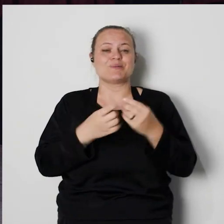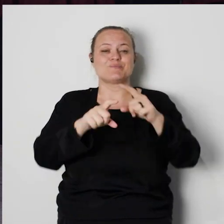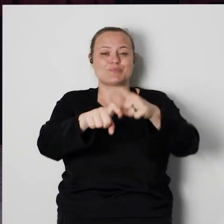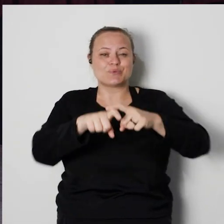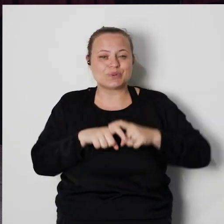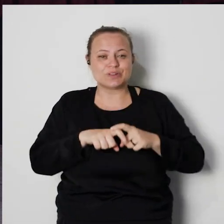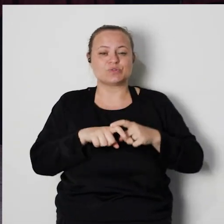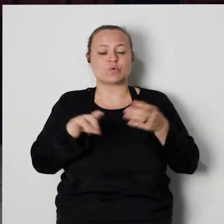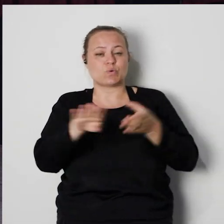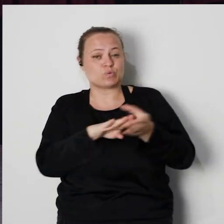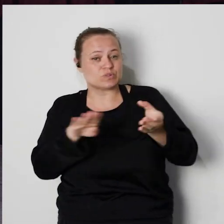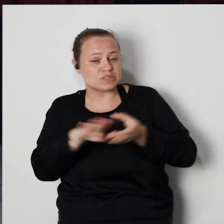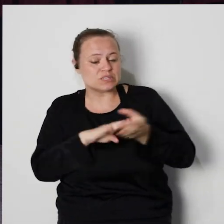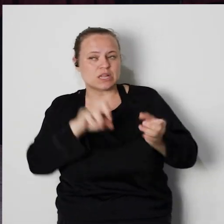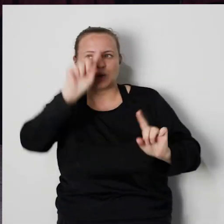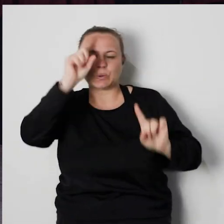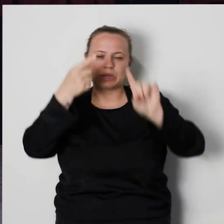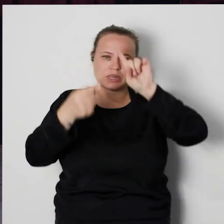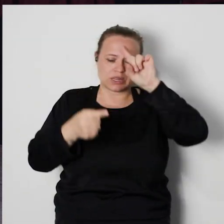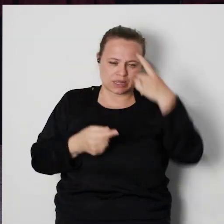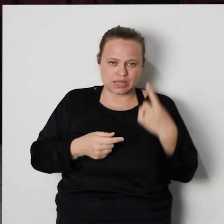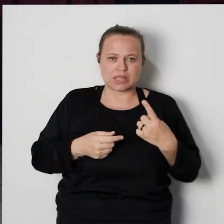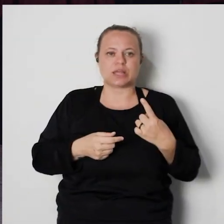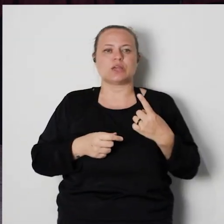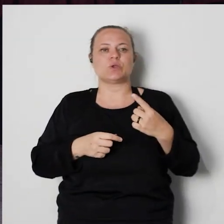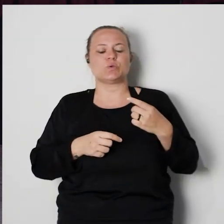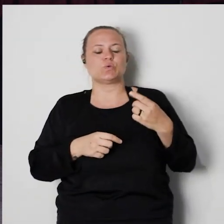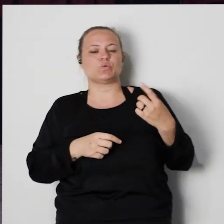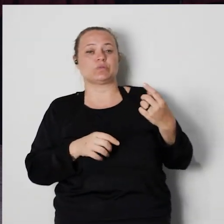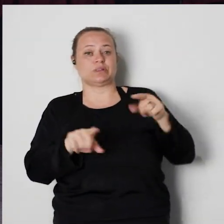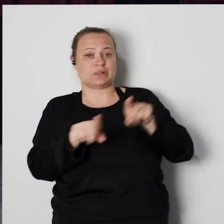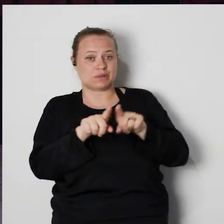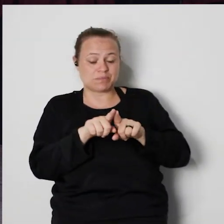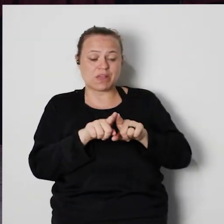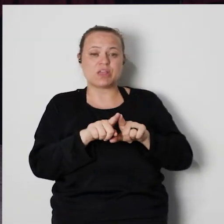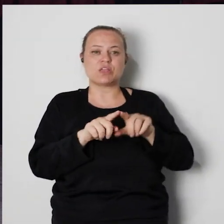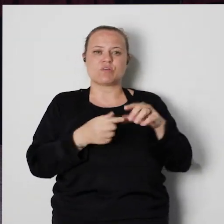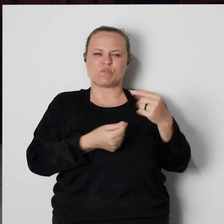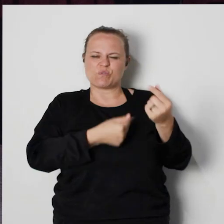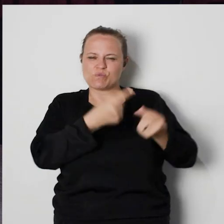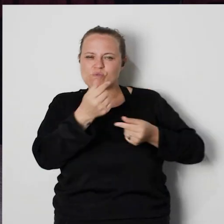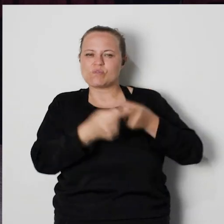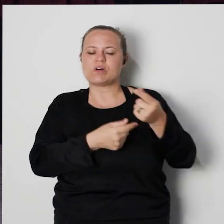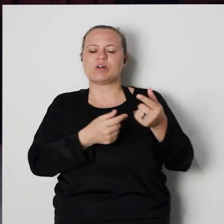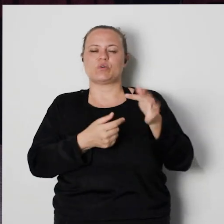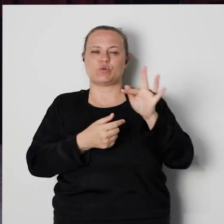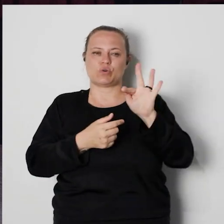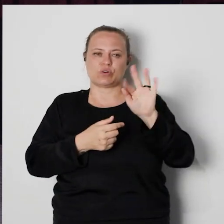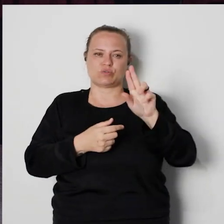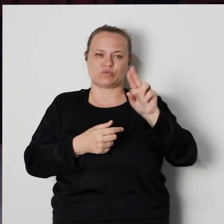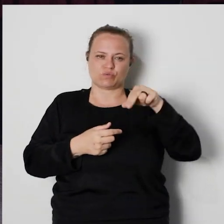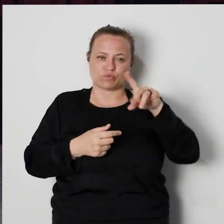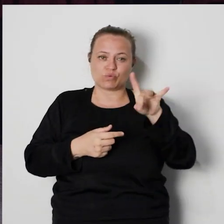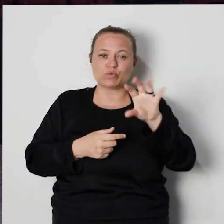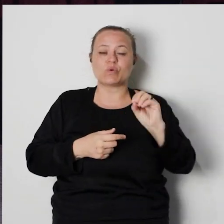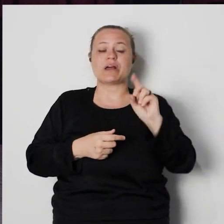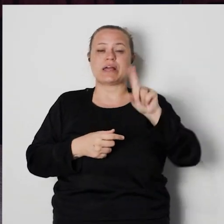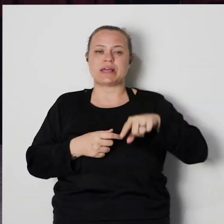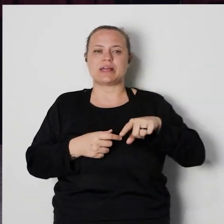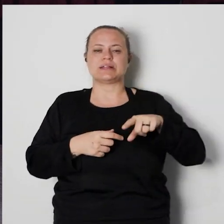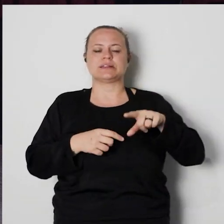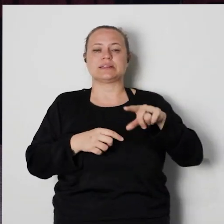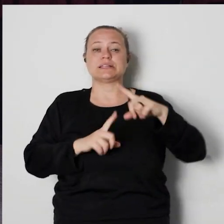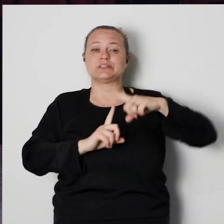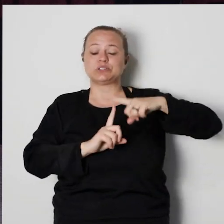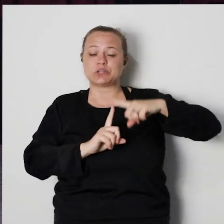conselho? Né? Como é que se faz uma conferência? E aí, fundamentalmente, o conselho, plano e fundo, que foram considerados o